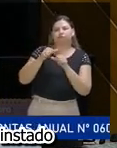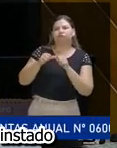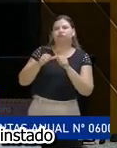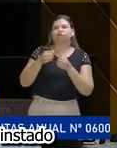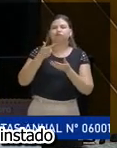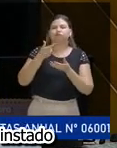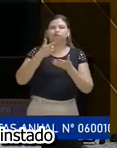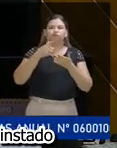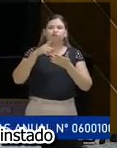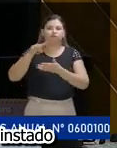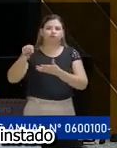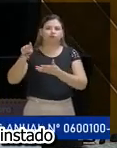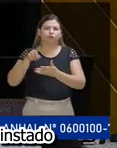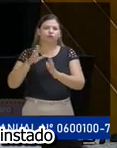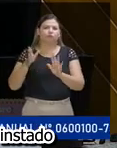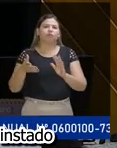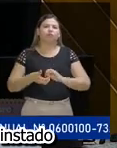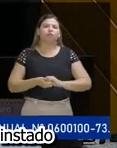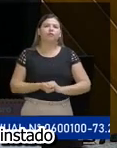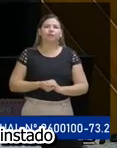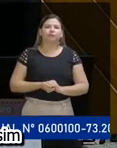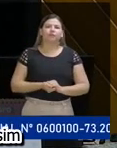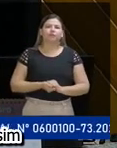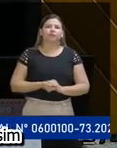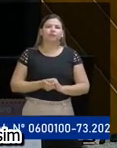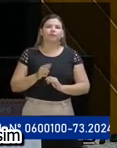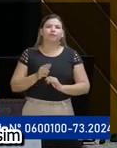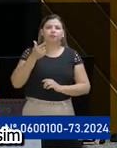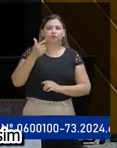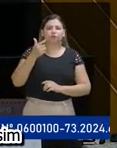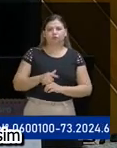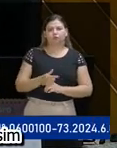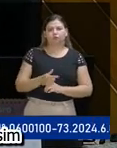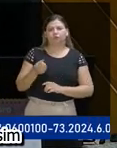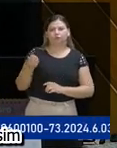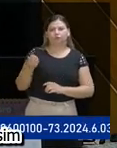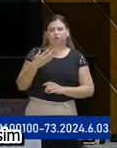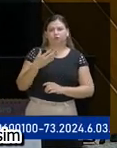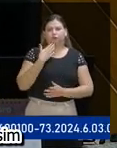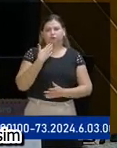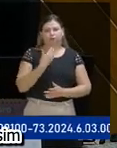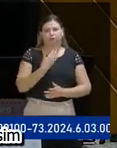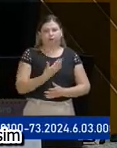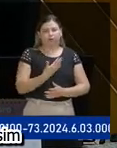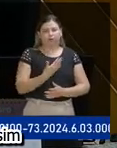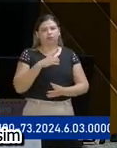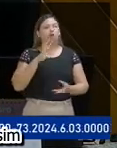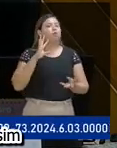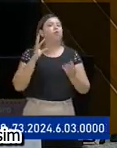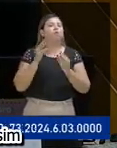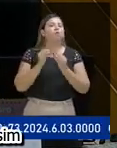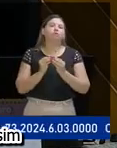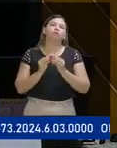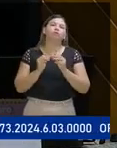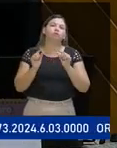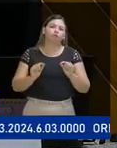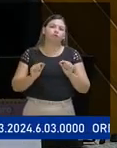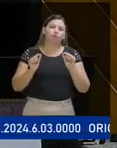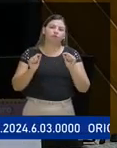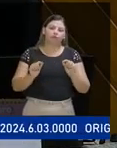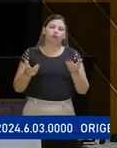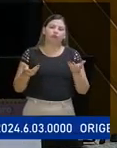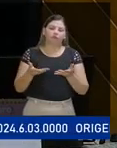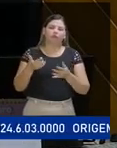Apresentada a manifestação partidária, o NACEP foi instado a dar novo parecer, agora conclusivo, no qual assim o